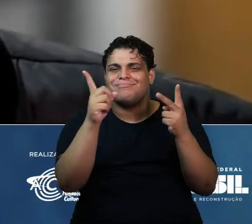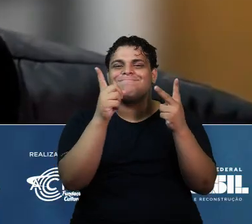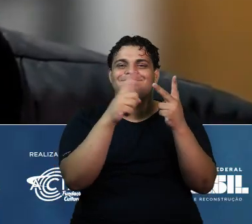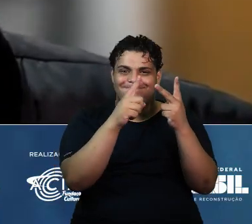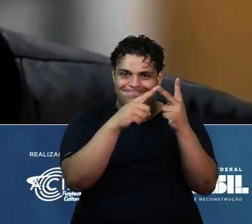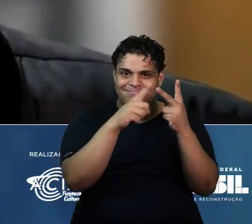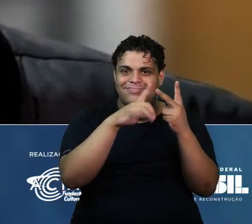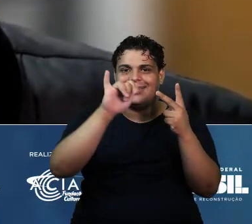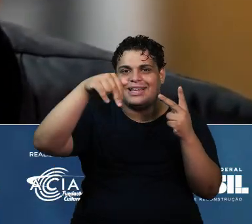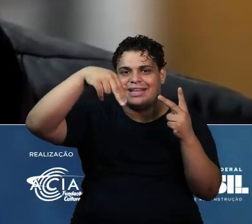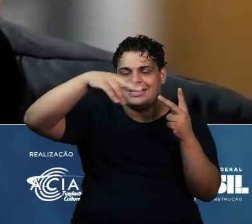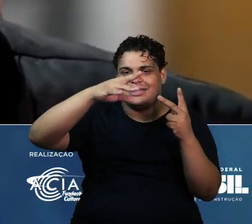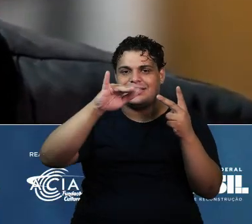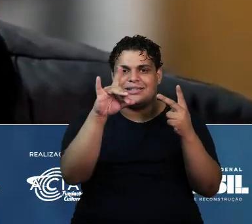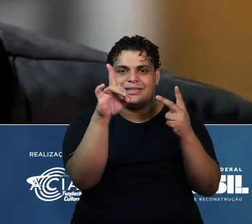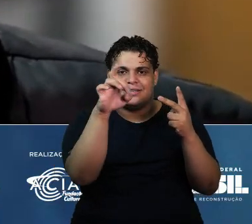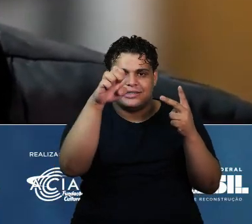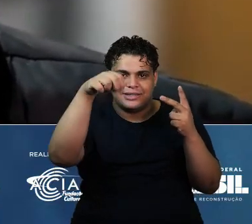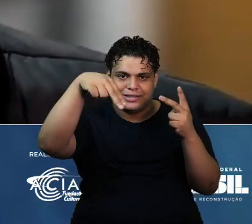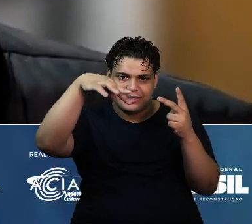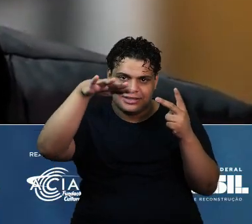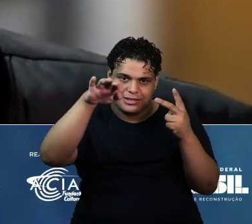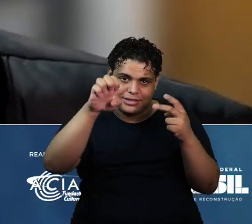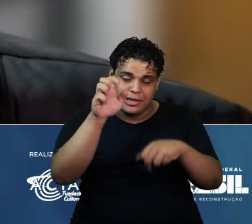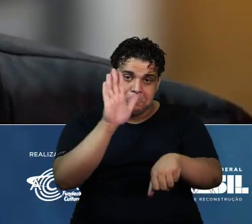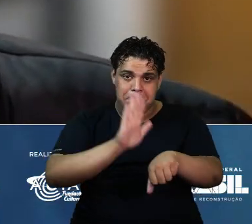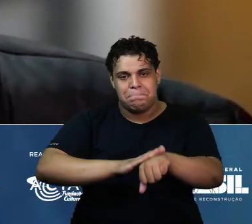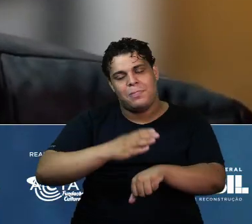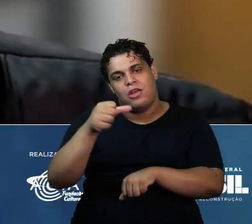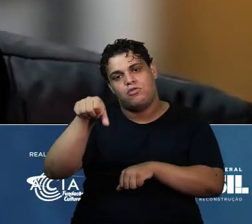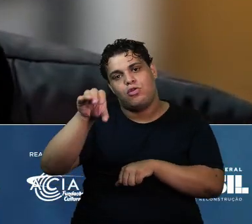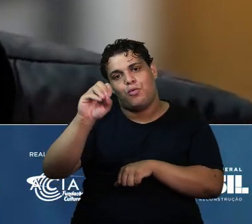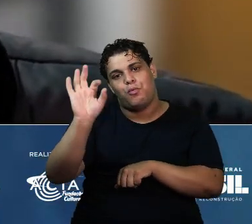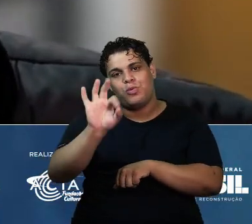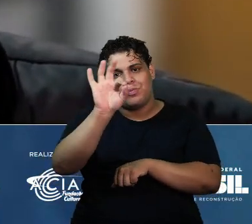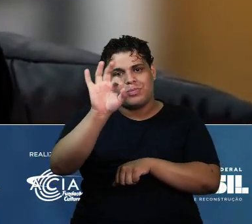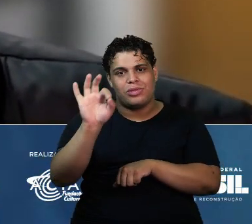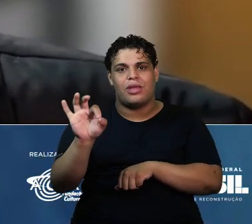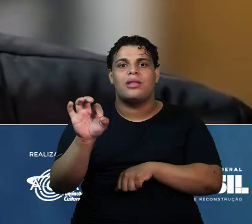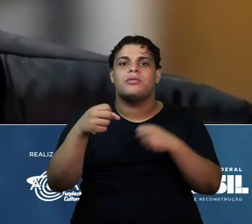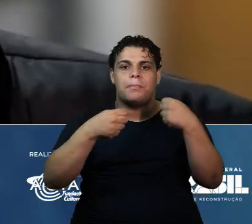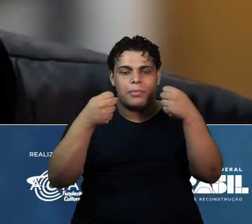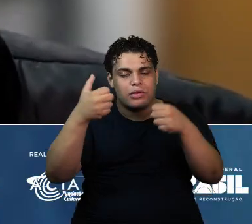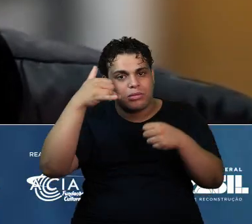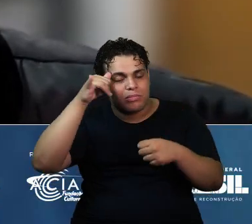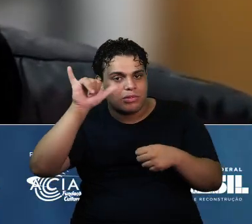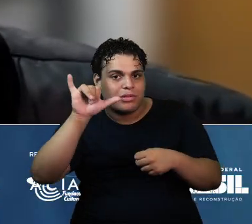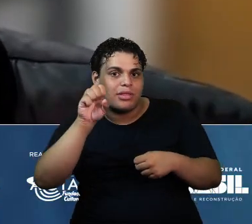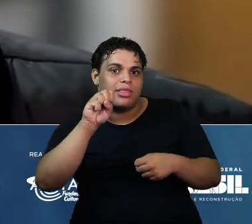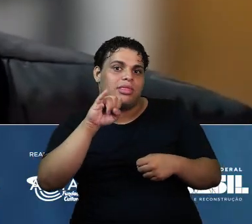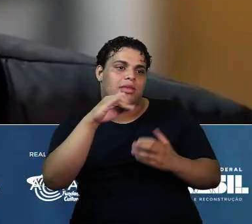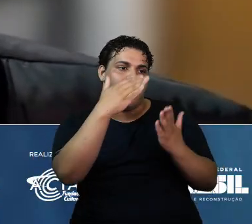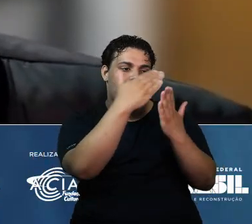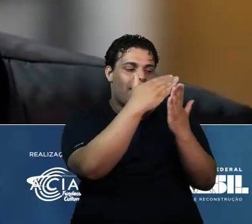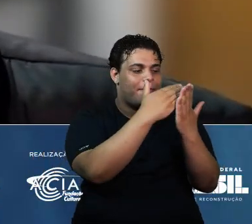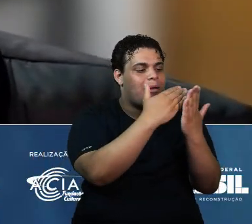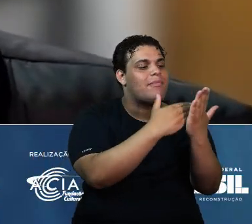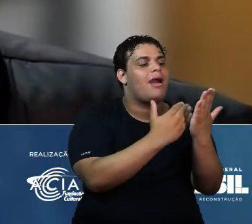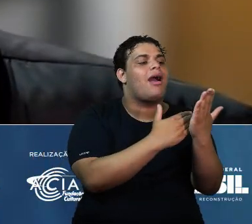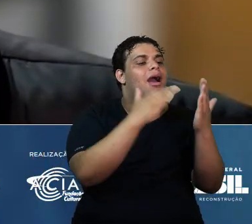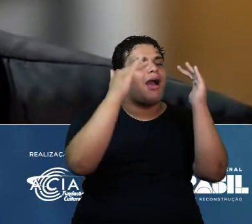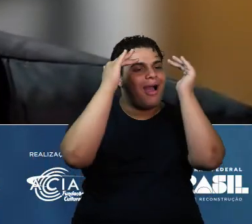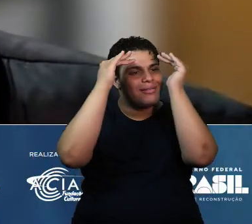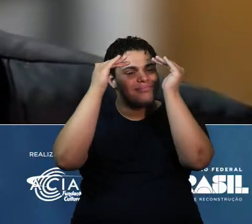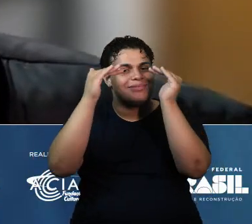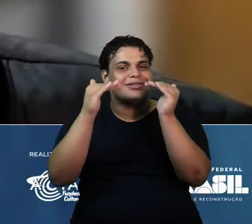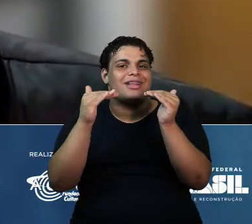mais de 90% dos casos poderiam ser evitados se a gente seguisse as normas básicas de segurança aquáticas.